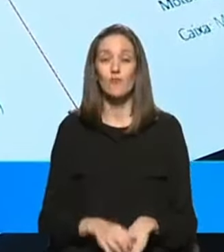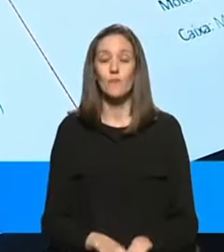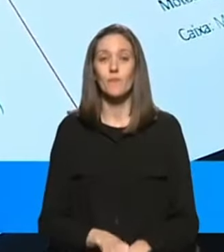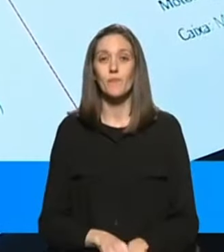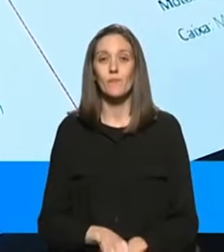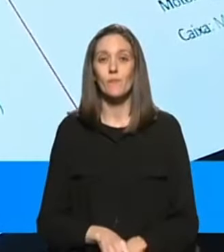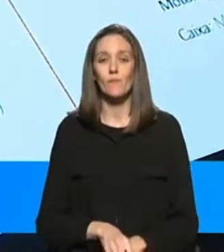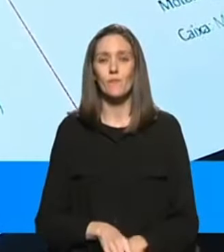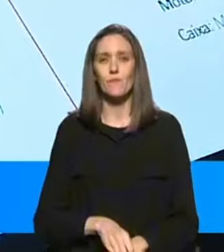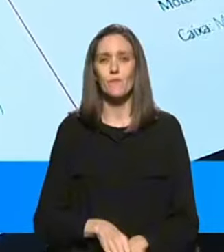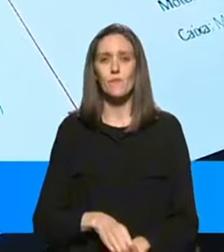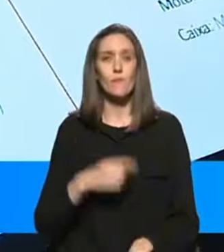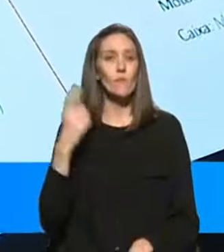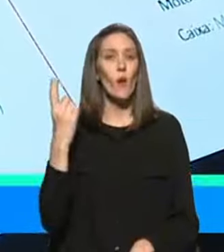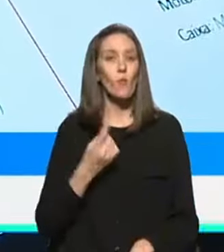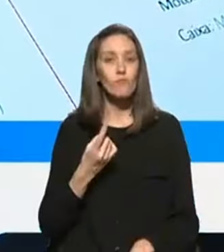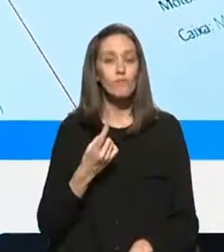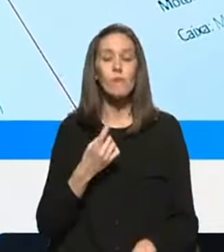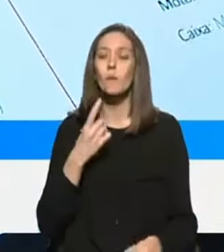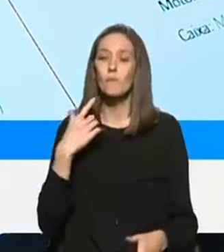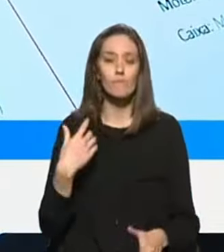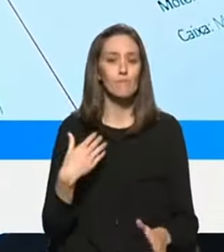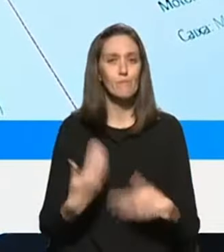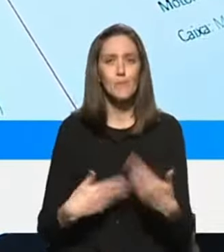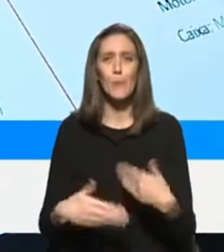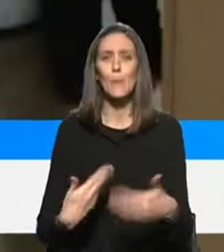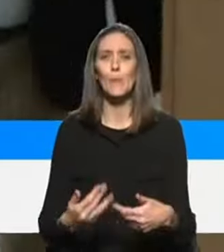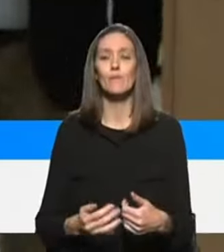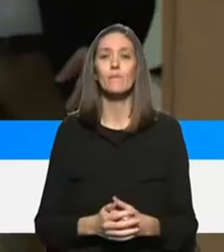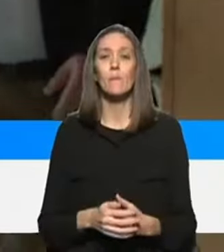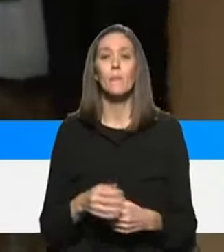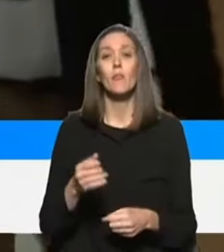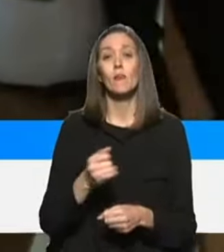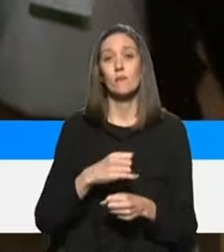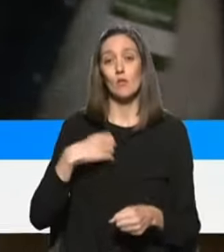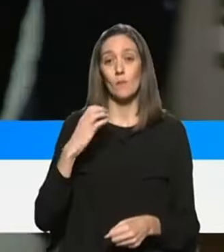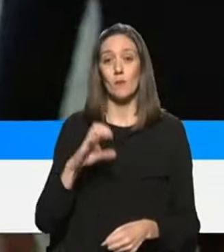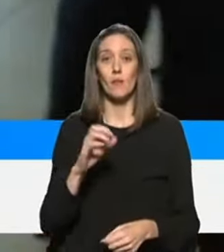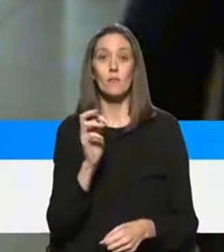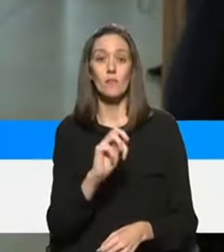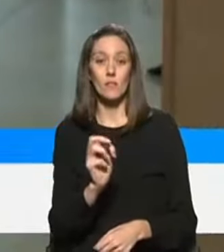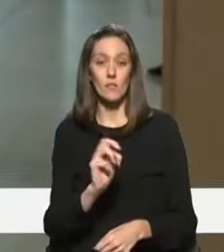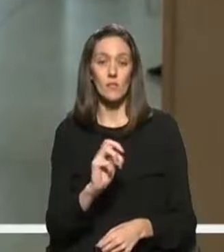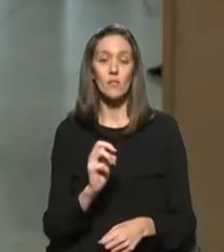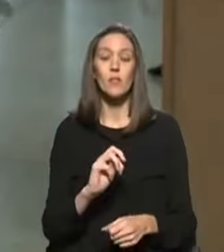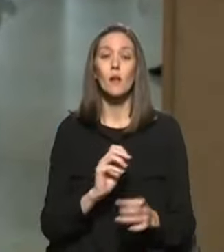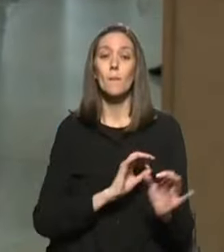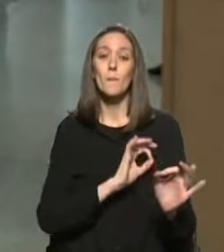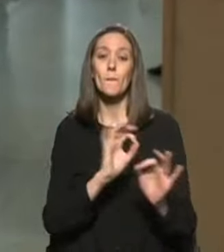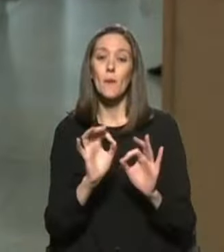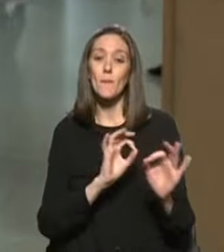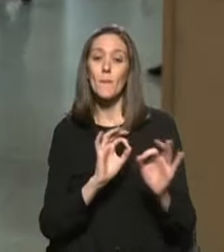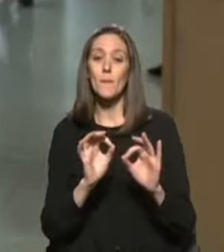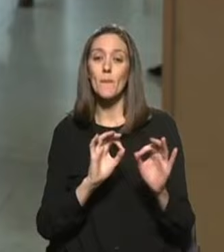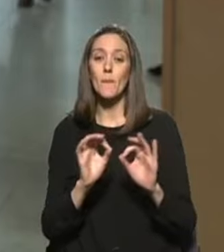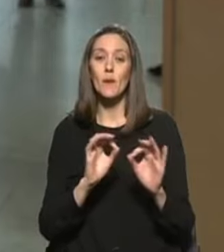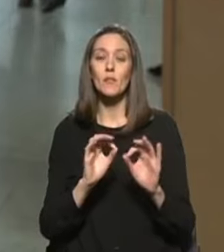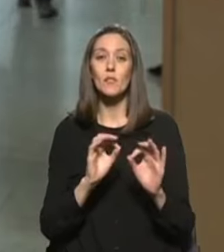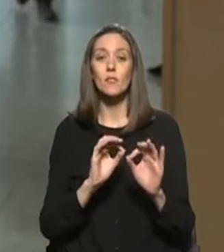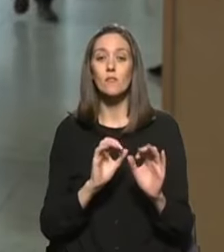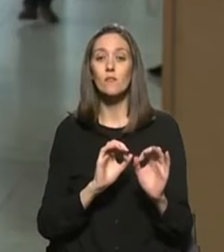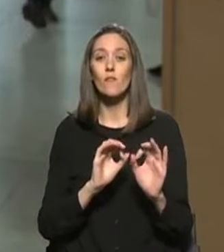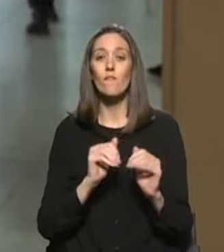A ordem é para acelerar. São Miguel e Terceira estão neste momento em fase final de preparação do lançamento